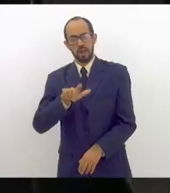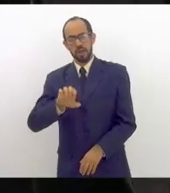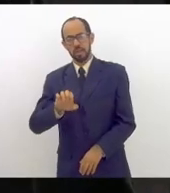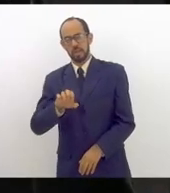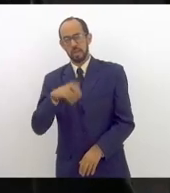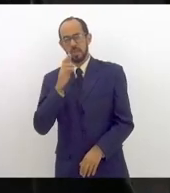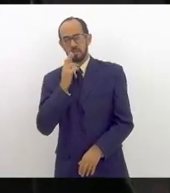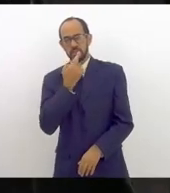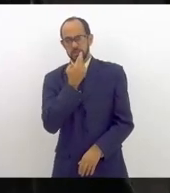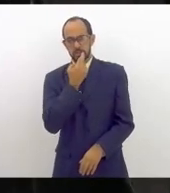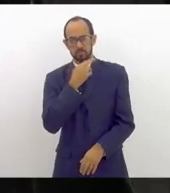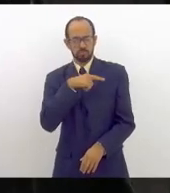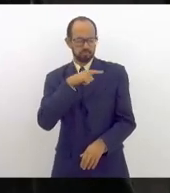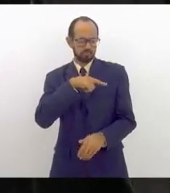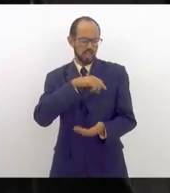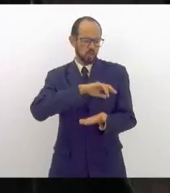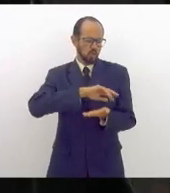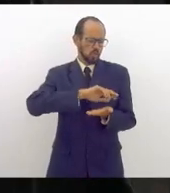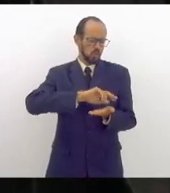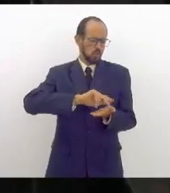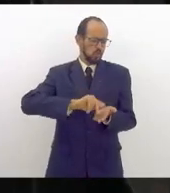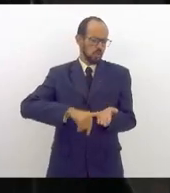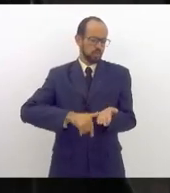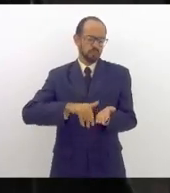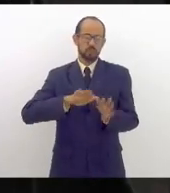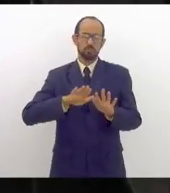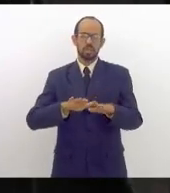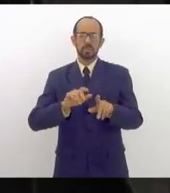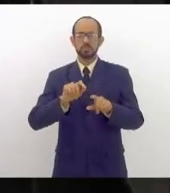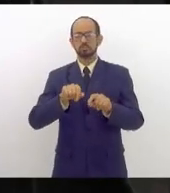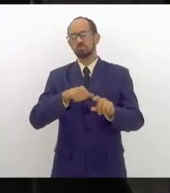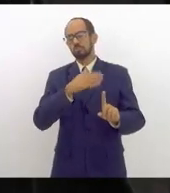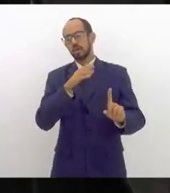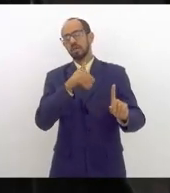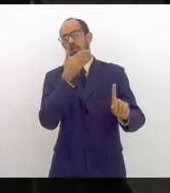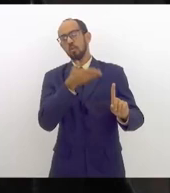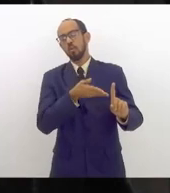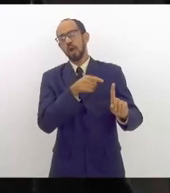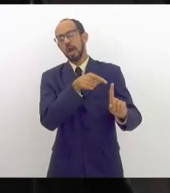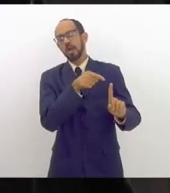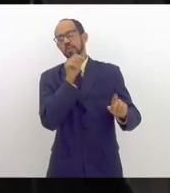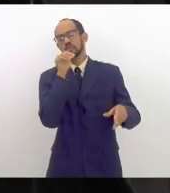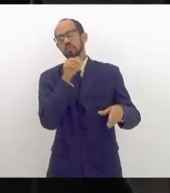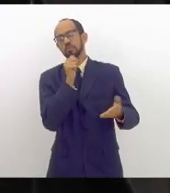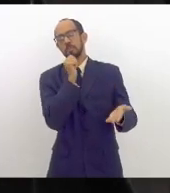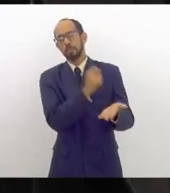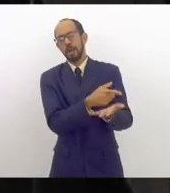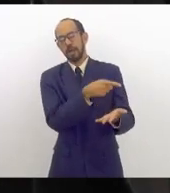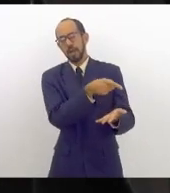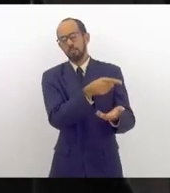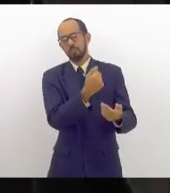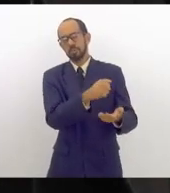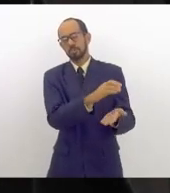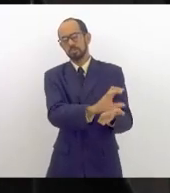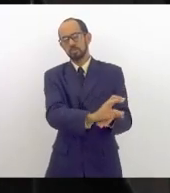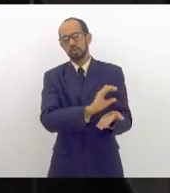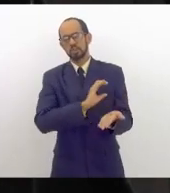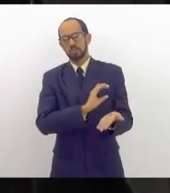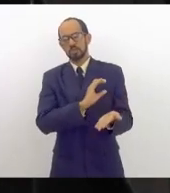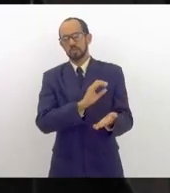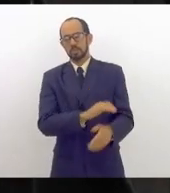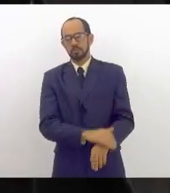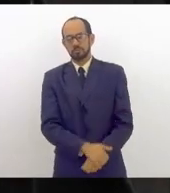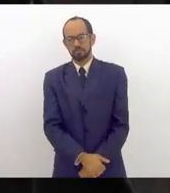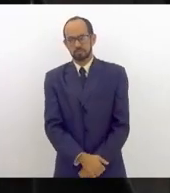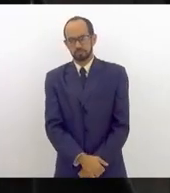vale-refeição, tem de tudo. Só que tem que, para honrar isso tudo, precisa receita. E